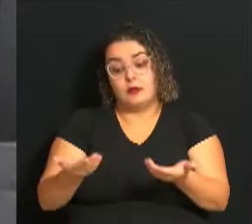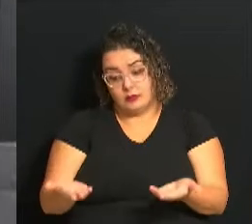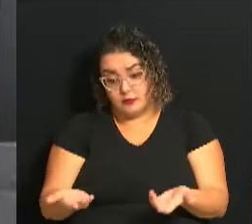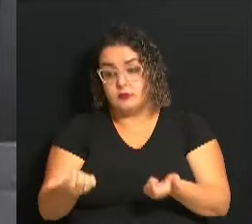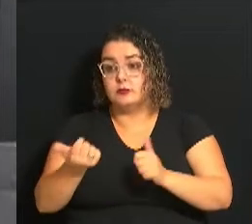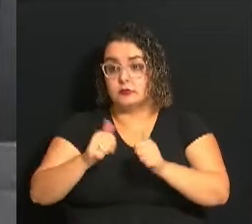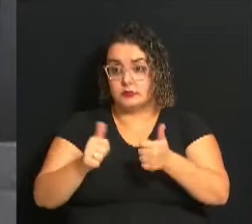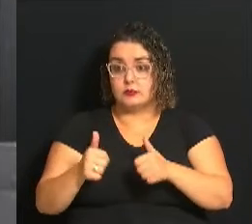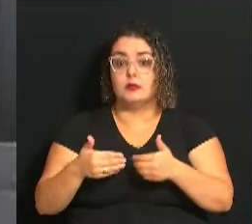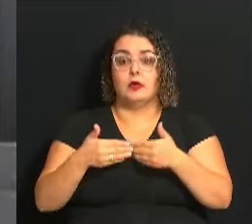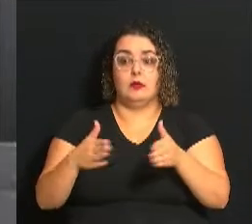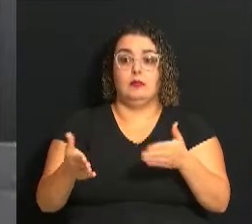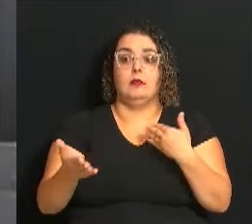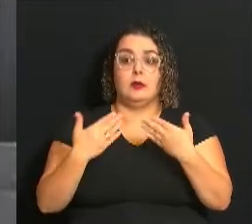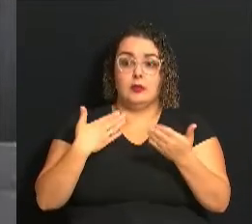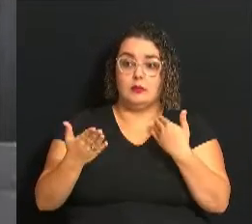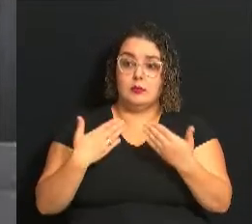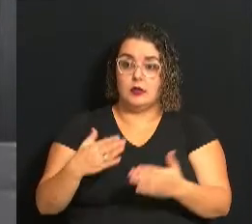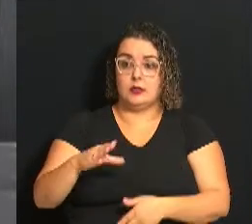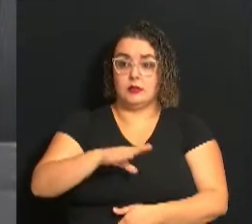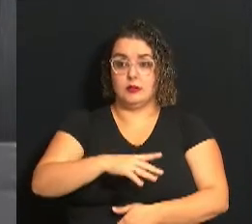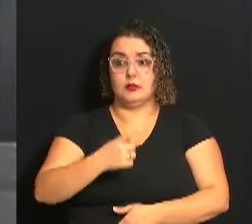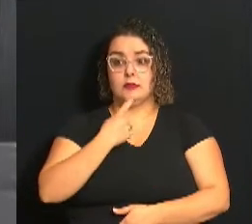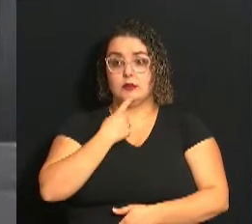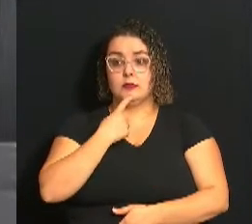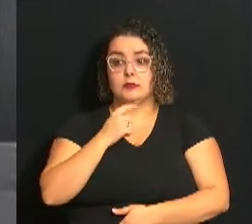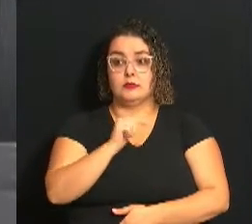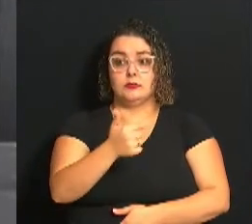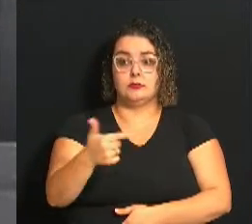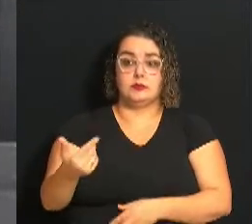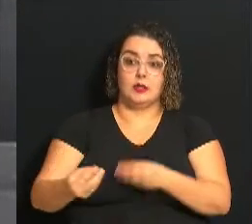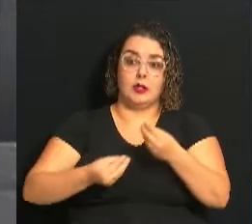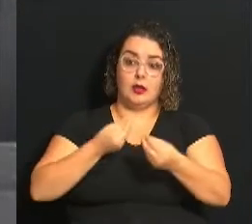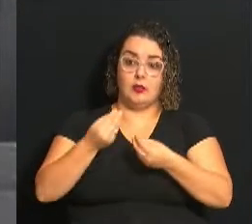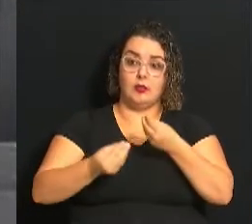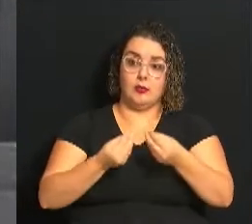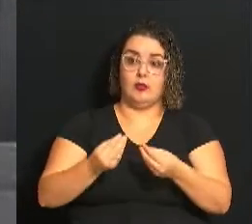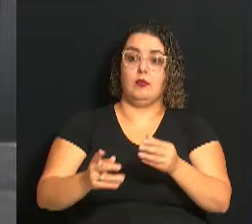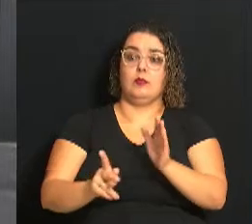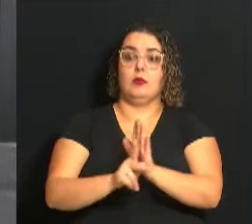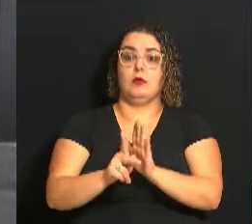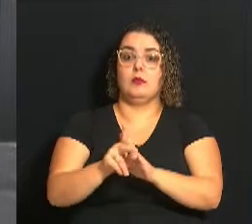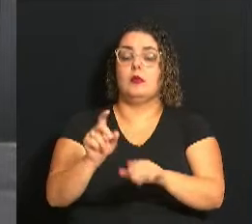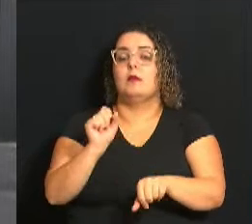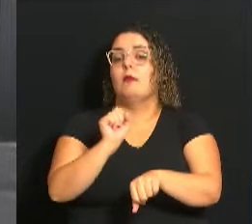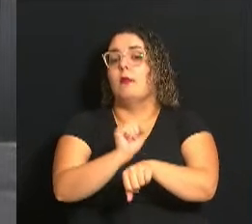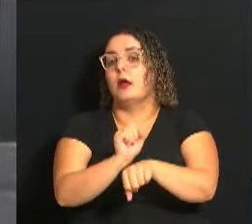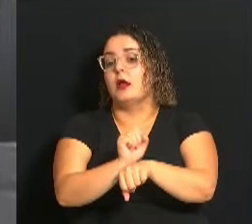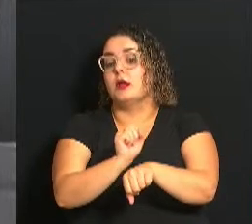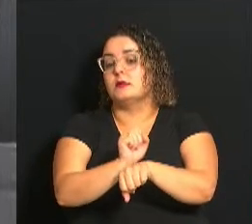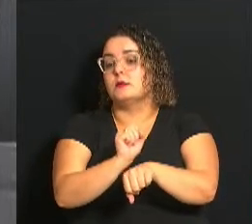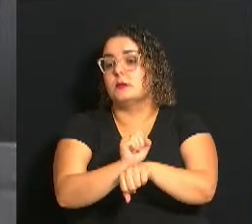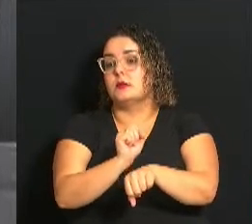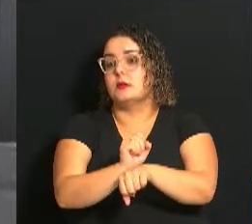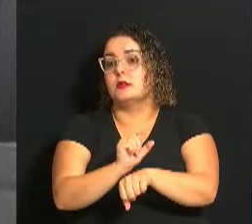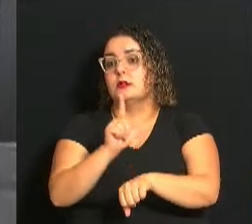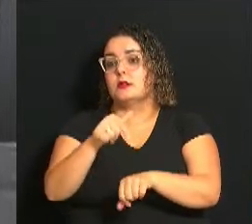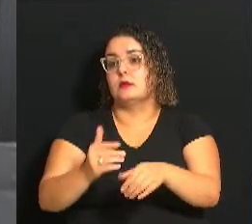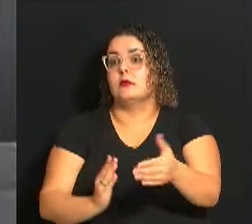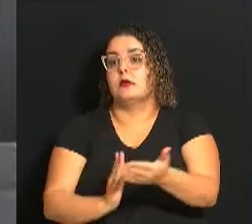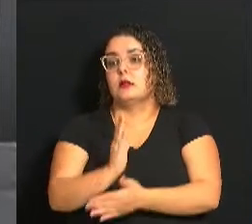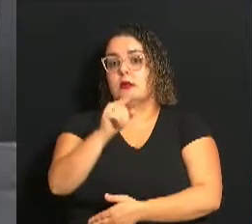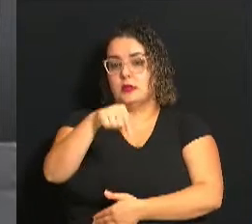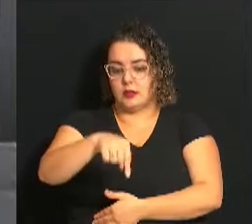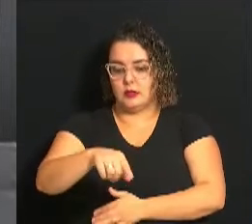abrir uma discussão com a cidade, mas não dá para ter projetos represados que depois que gera aprovação